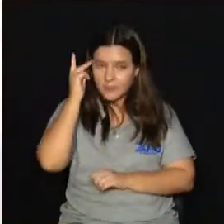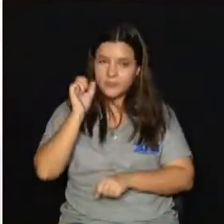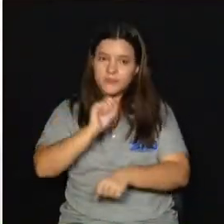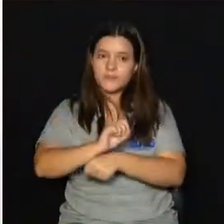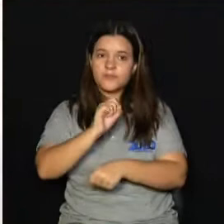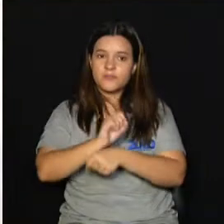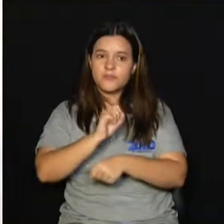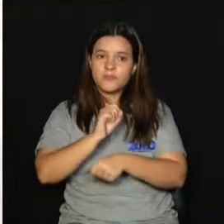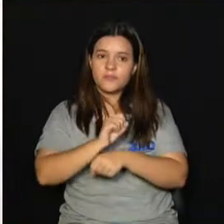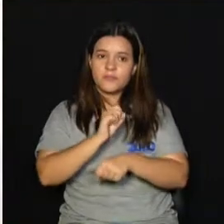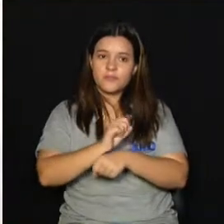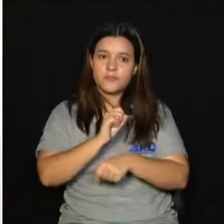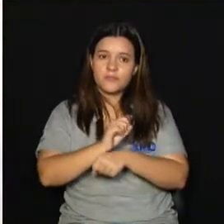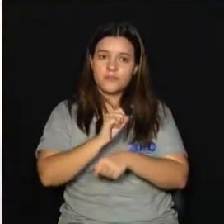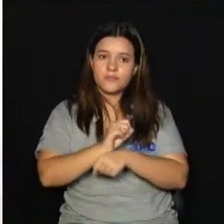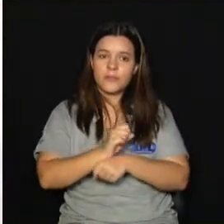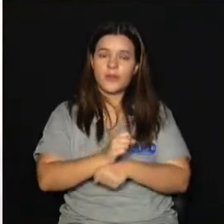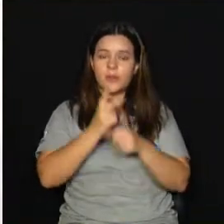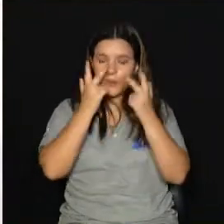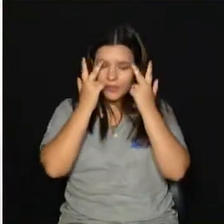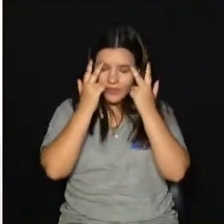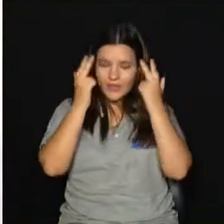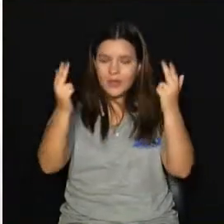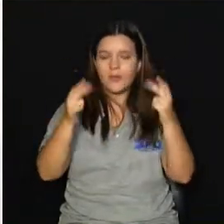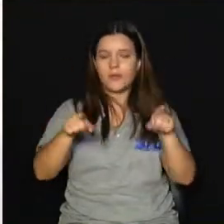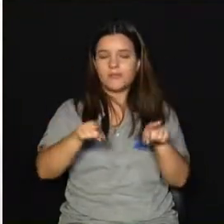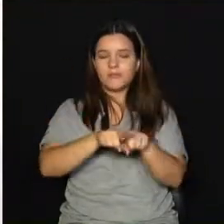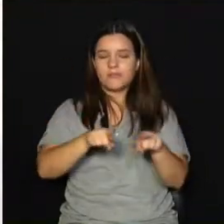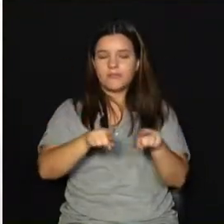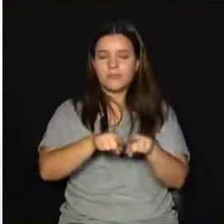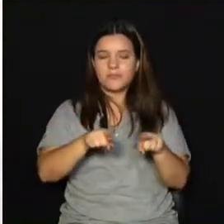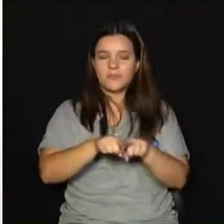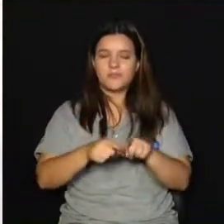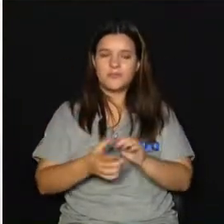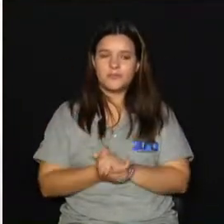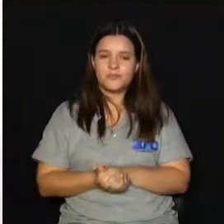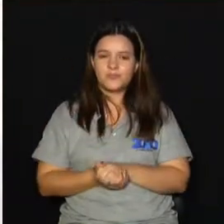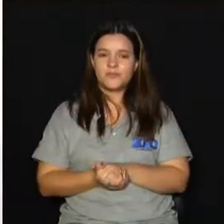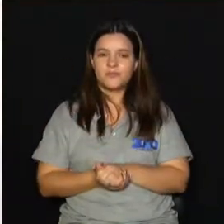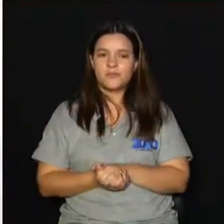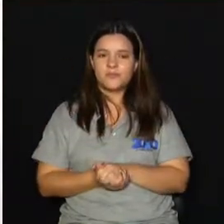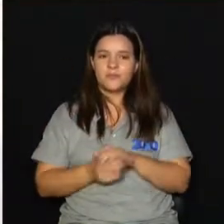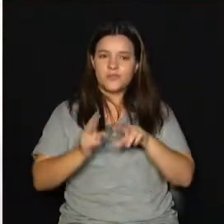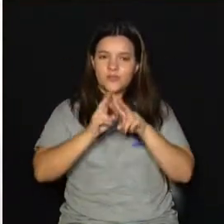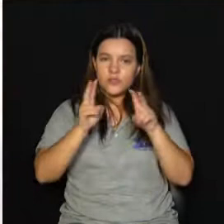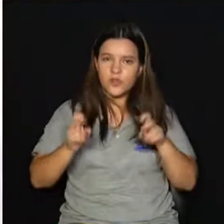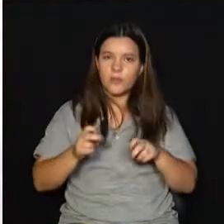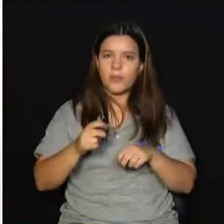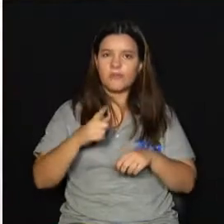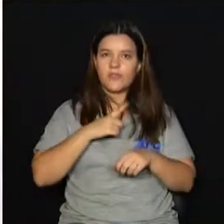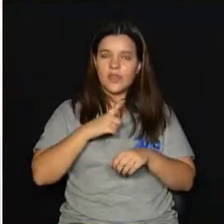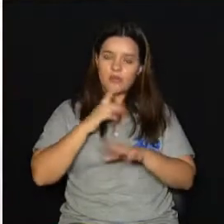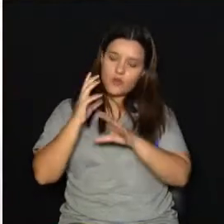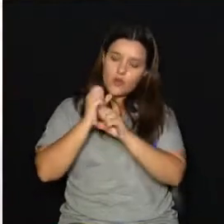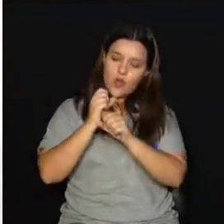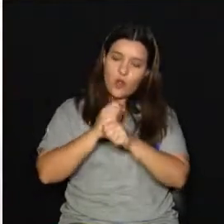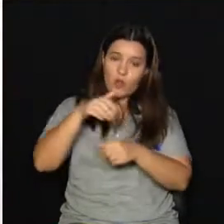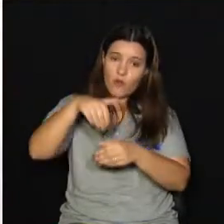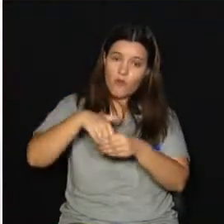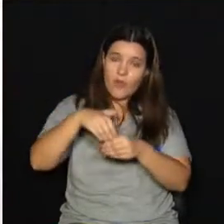aguardam aí que seja bem tranquilo também essa questão da transmissão e apuração dos